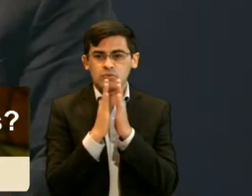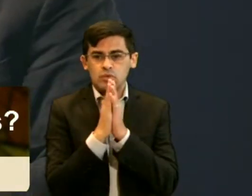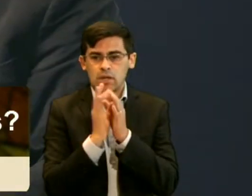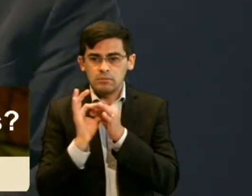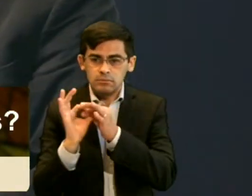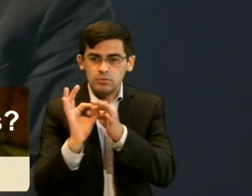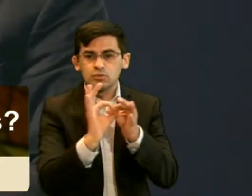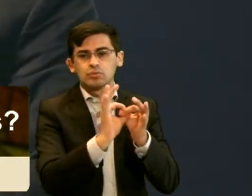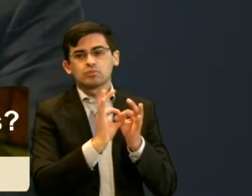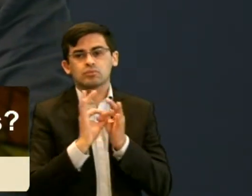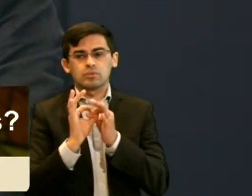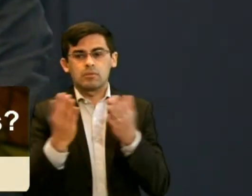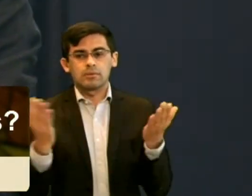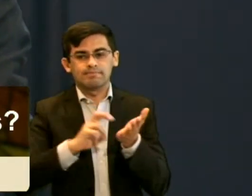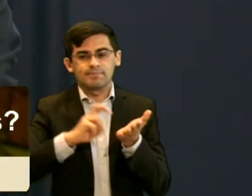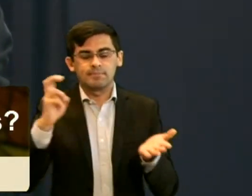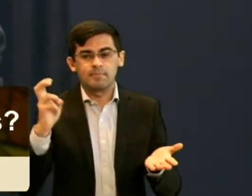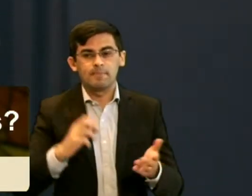você.